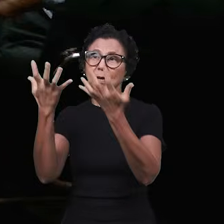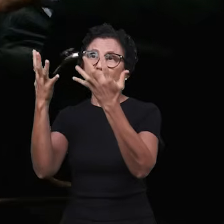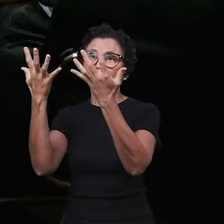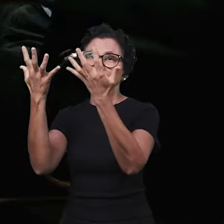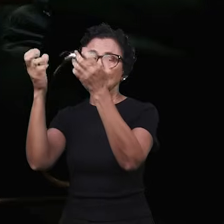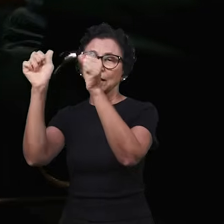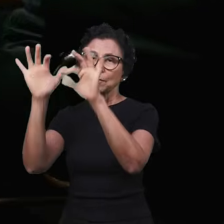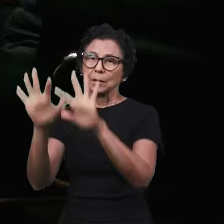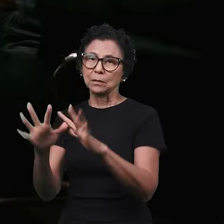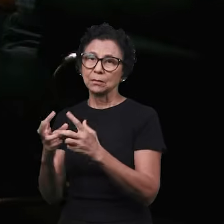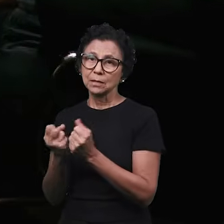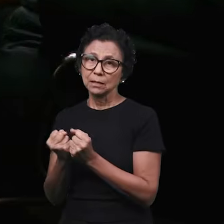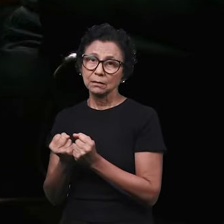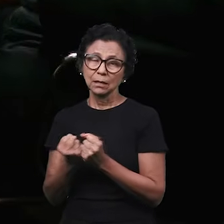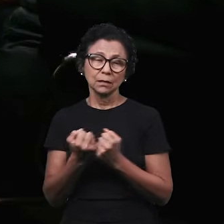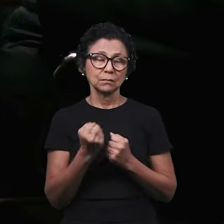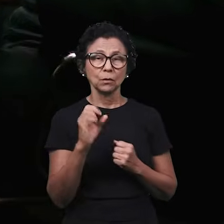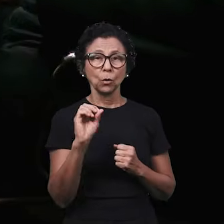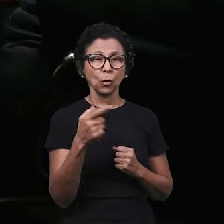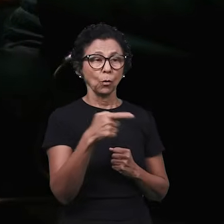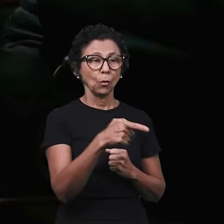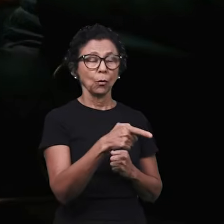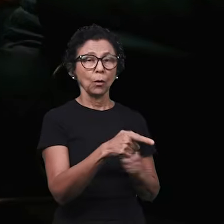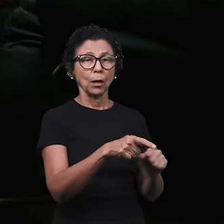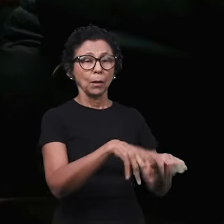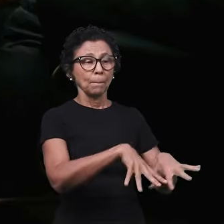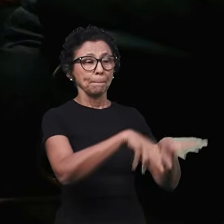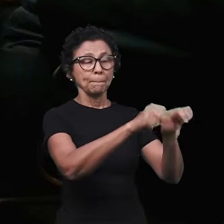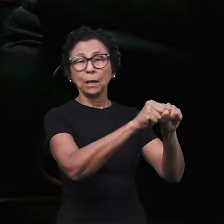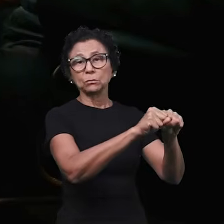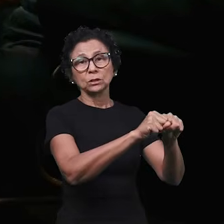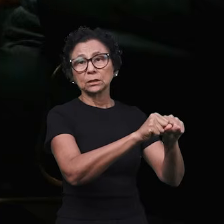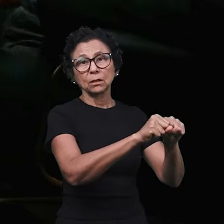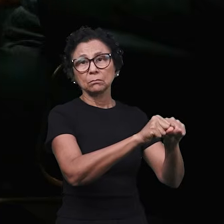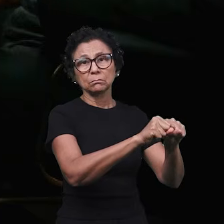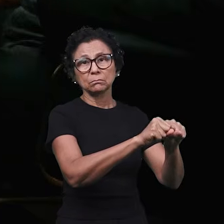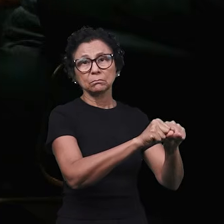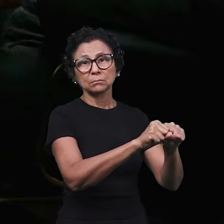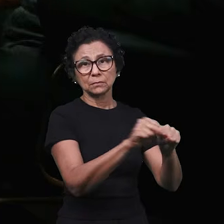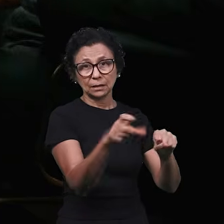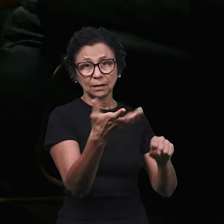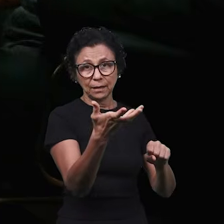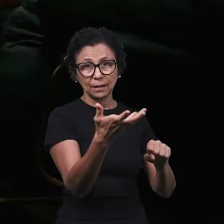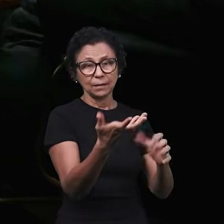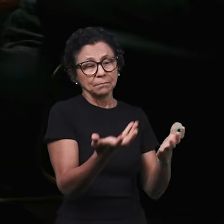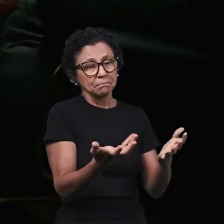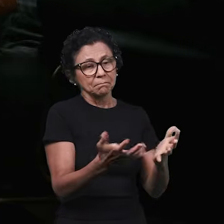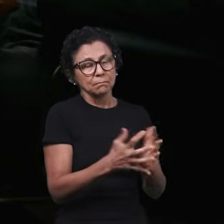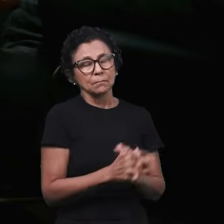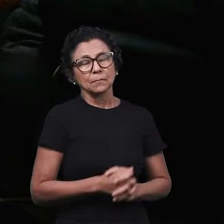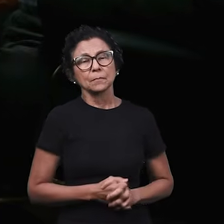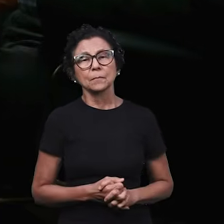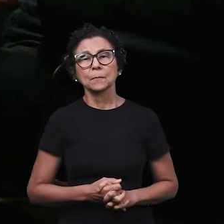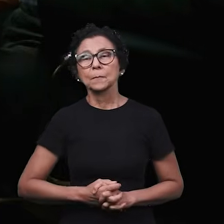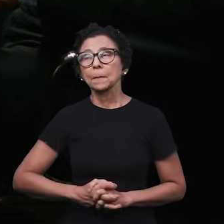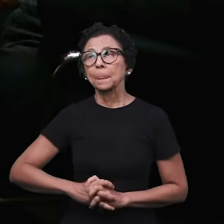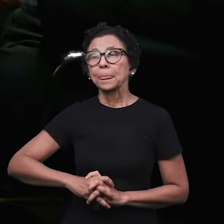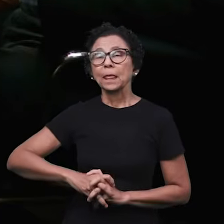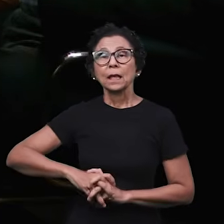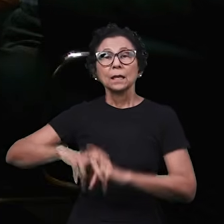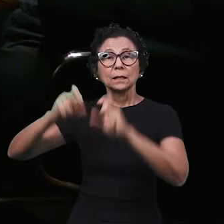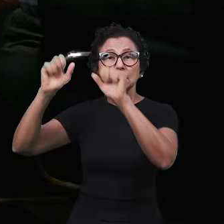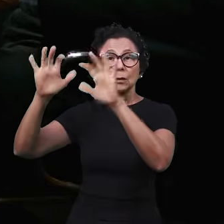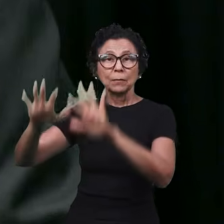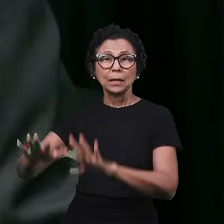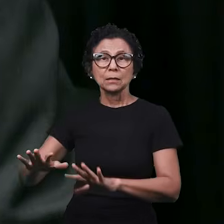maldição. Ebal e Gerezim. Está diante de vós. Escolhei, pois, a bênção para que viva. E a bênção